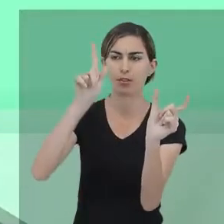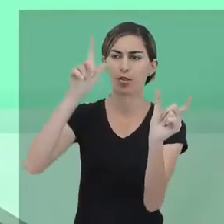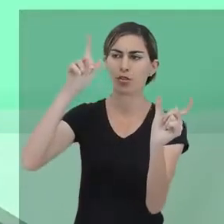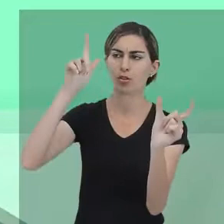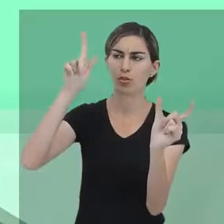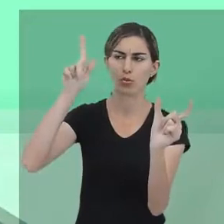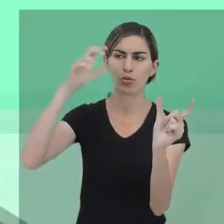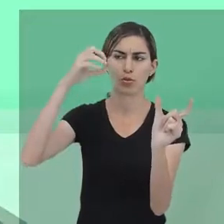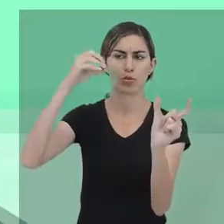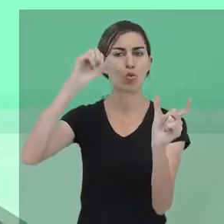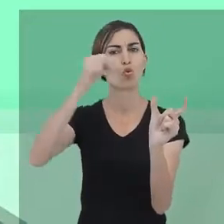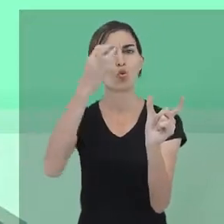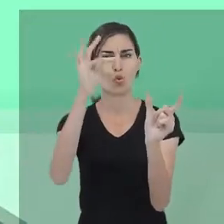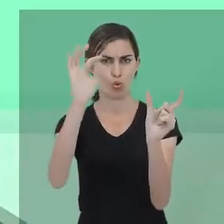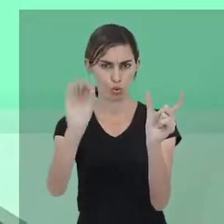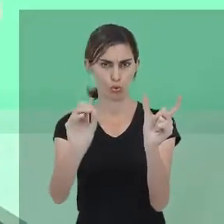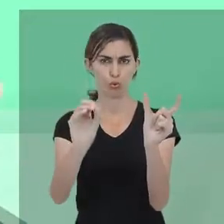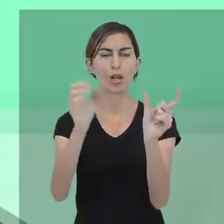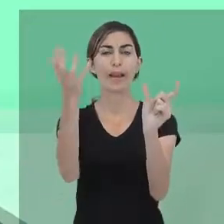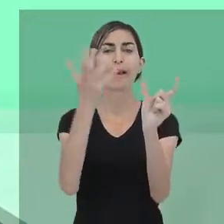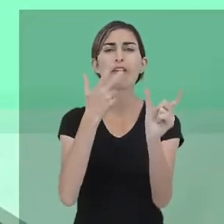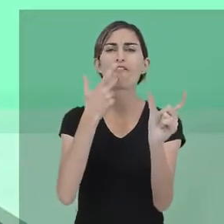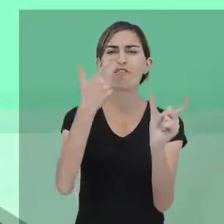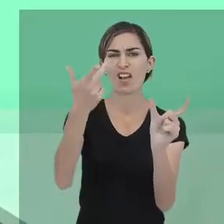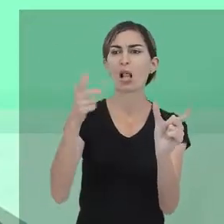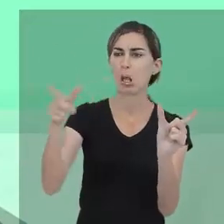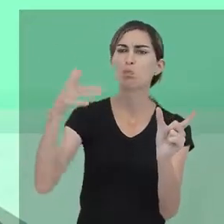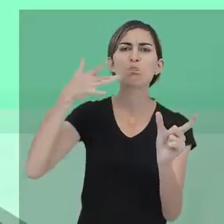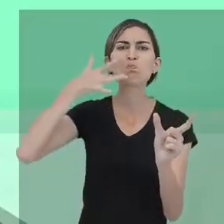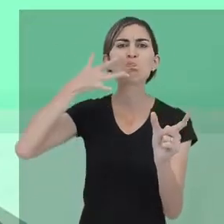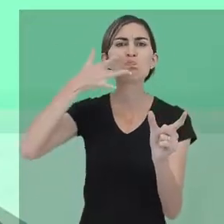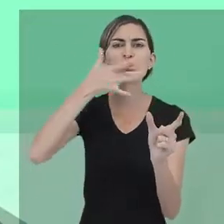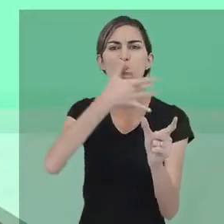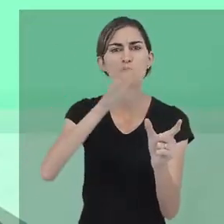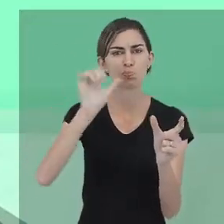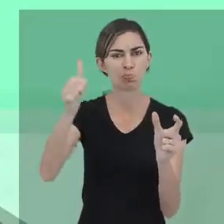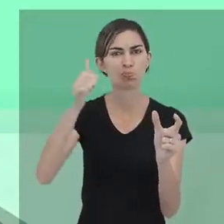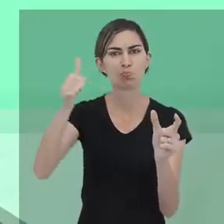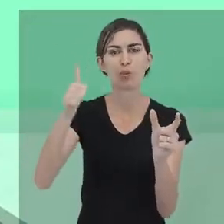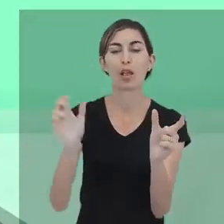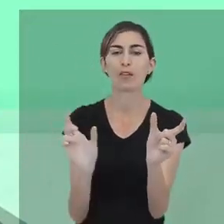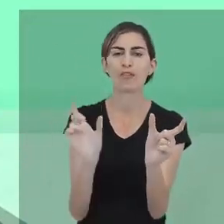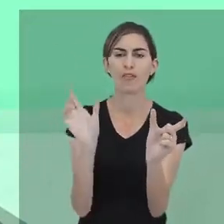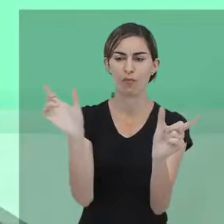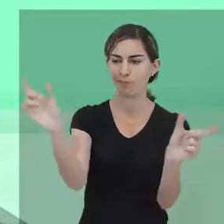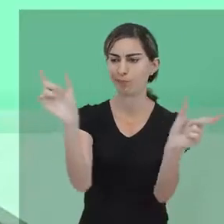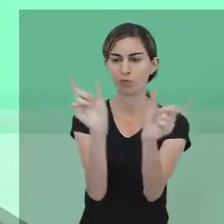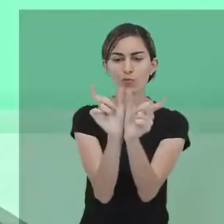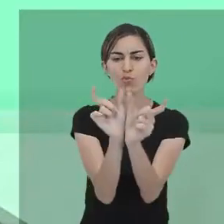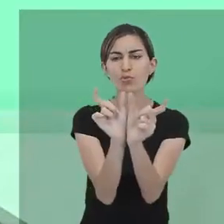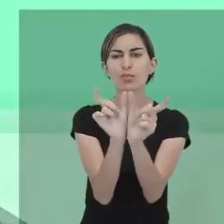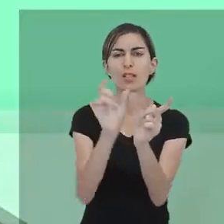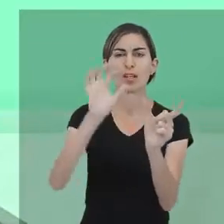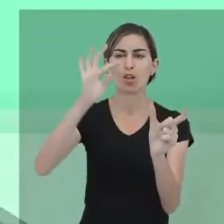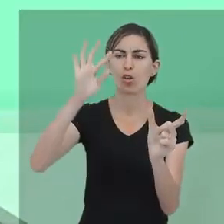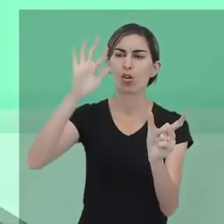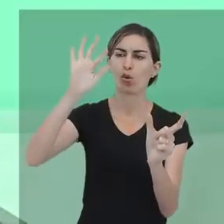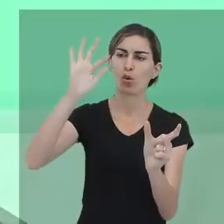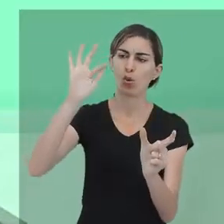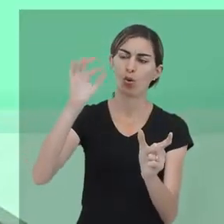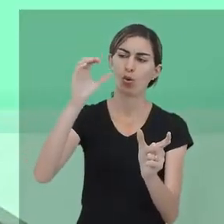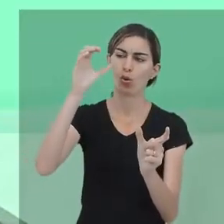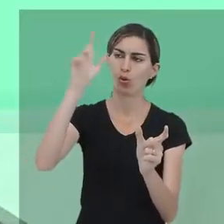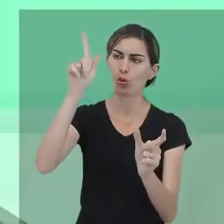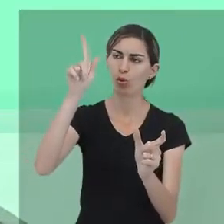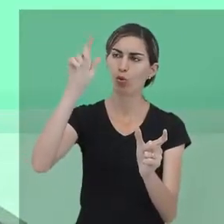gosto. Se você quer dizer que alguma coisa tem muito gosto, aí a gente põe a terminação gostoso. Então, o sufixo é